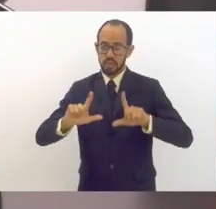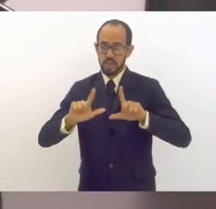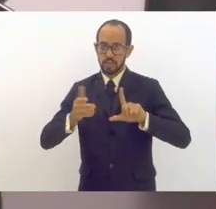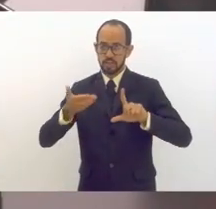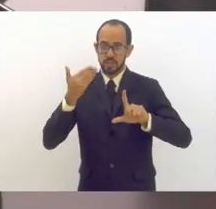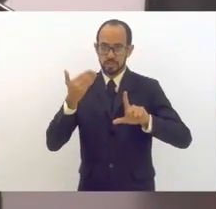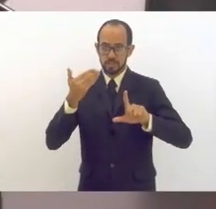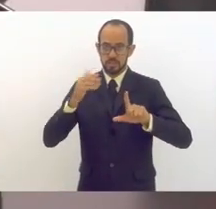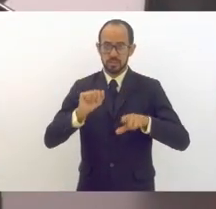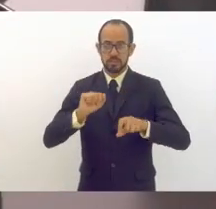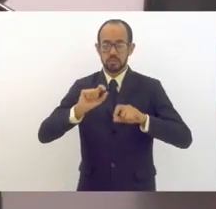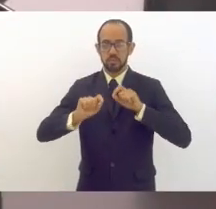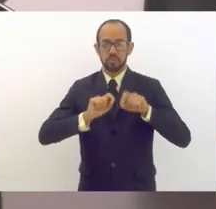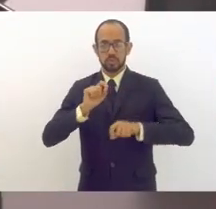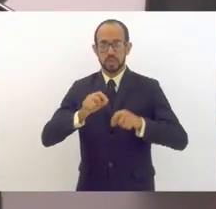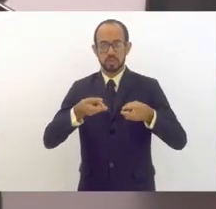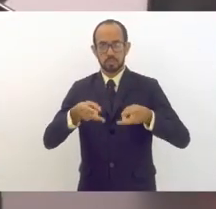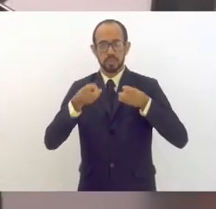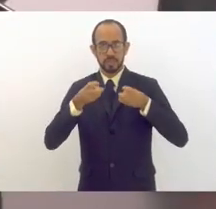observa que ela